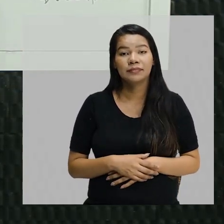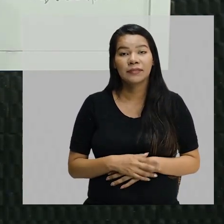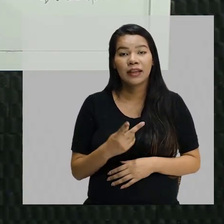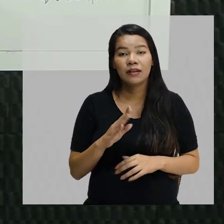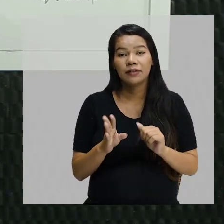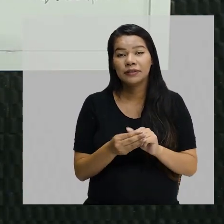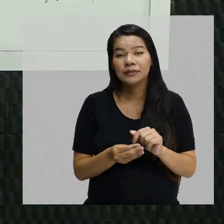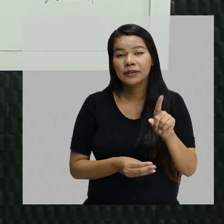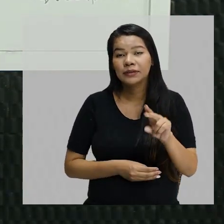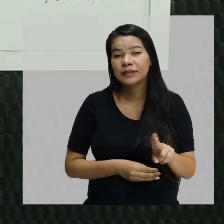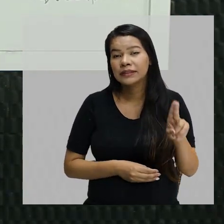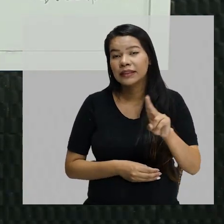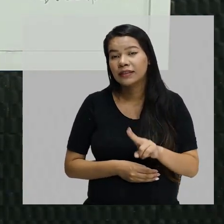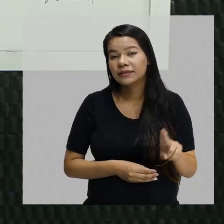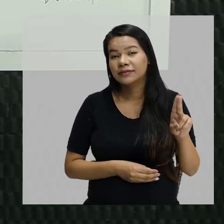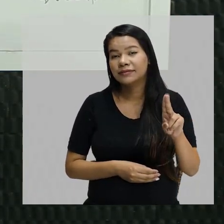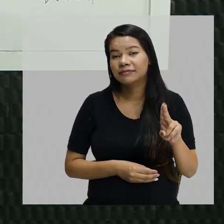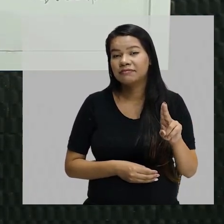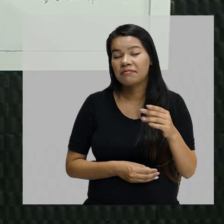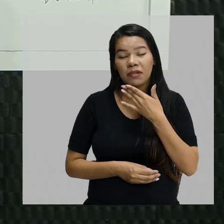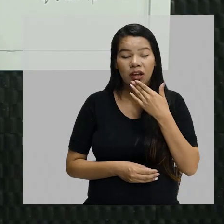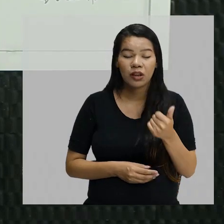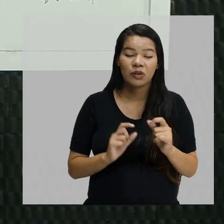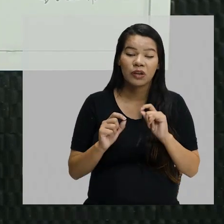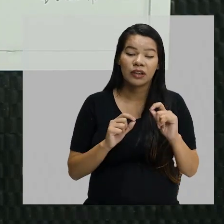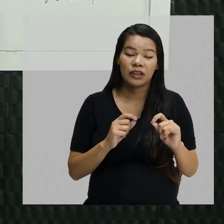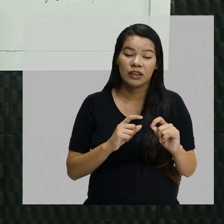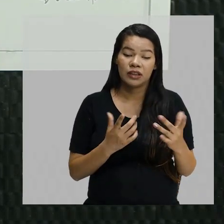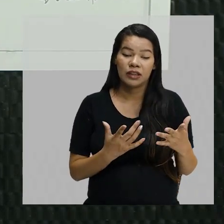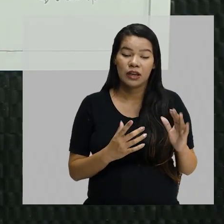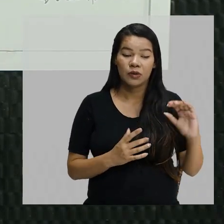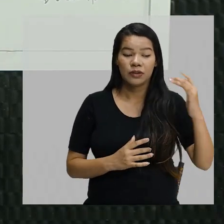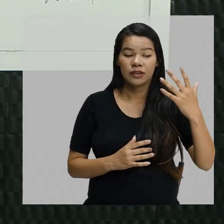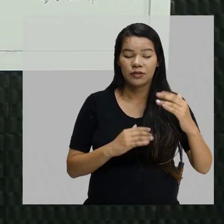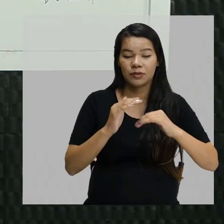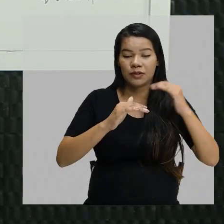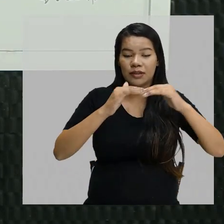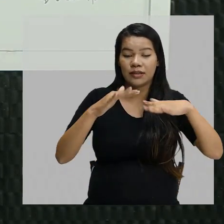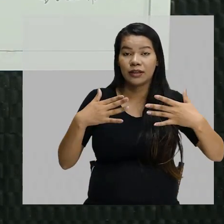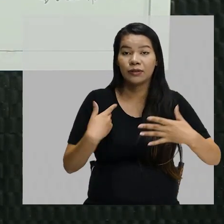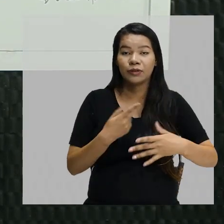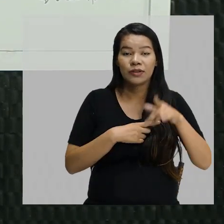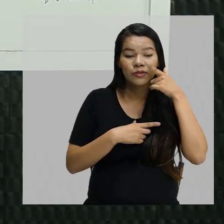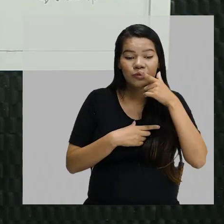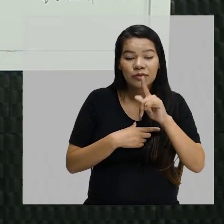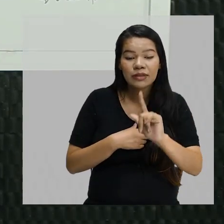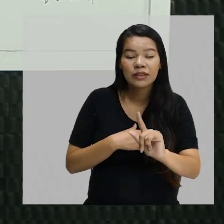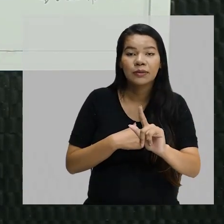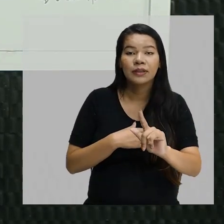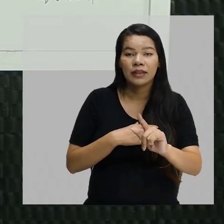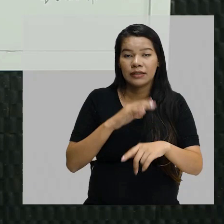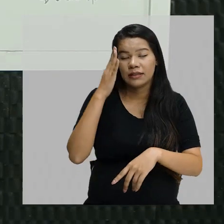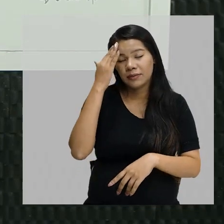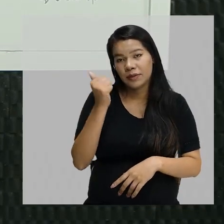esse conhecimento quando ele é utilizado um patamar superior que ele causa tanto este processo aí sim aí nós temos a sabedoria tá porque